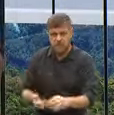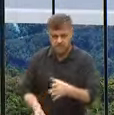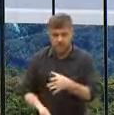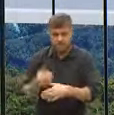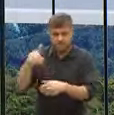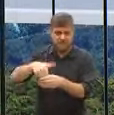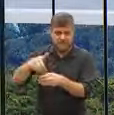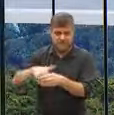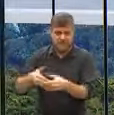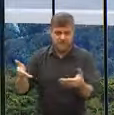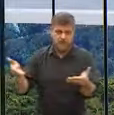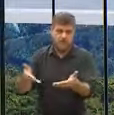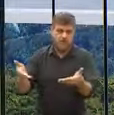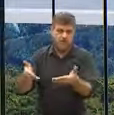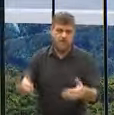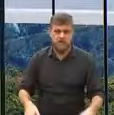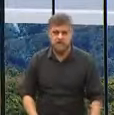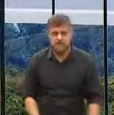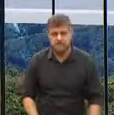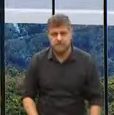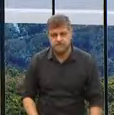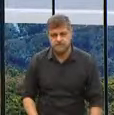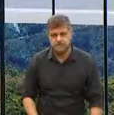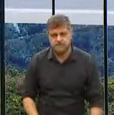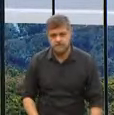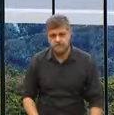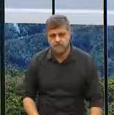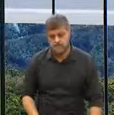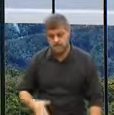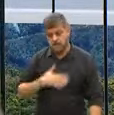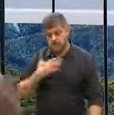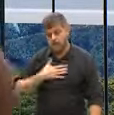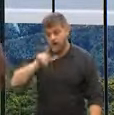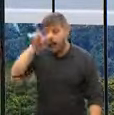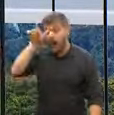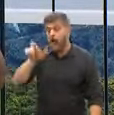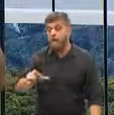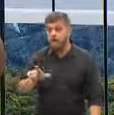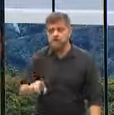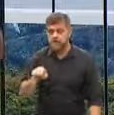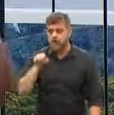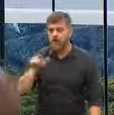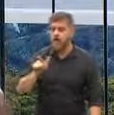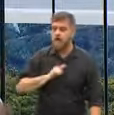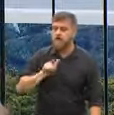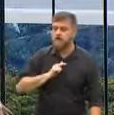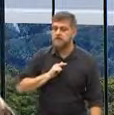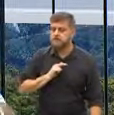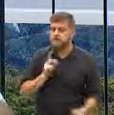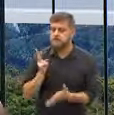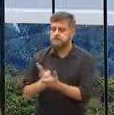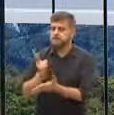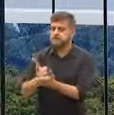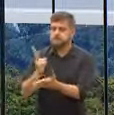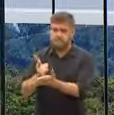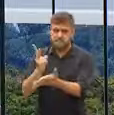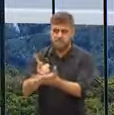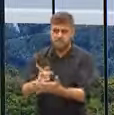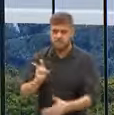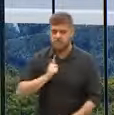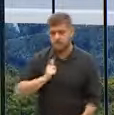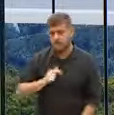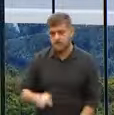nessas últimas eleições do Conselho. Então, isso, de repente, a pessoa fala, não, ele tem lá a sua estabilidade. É claro que ele tem